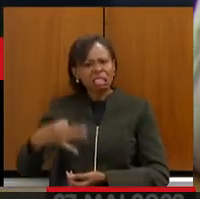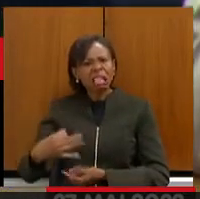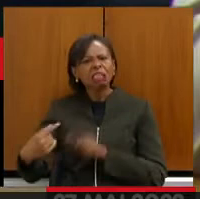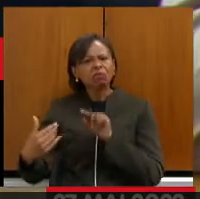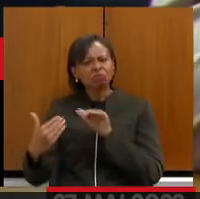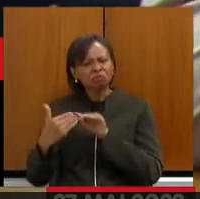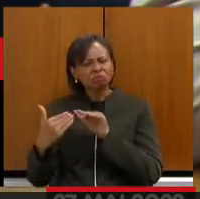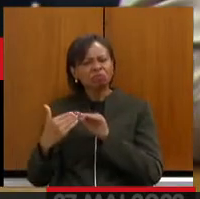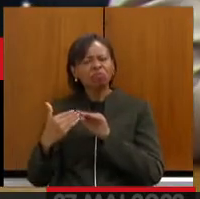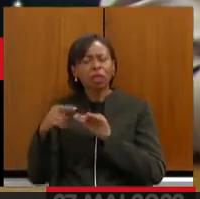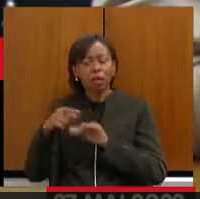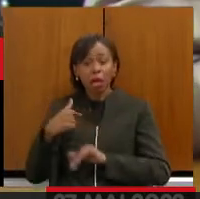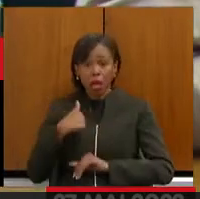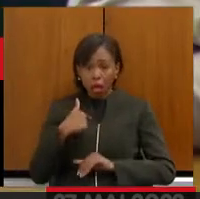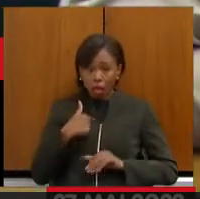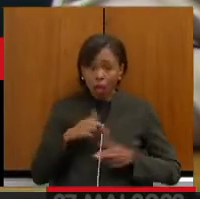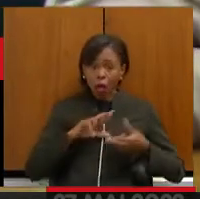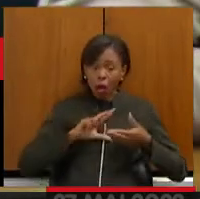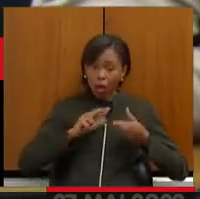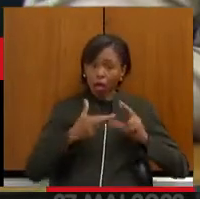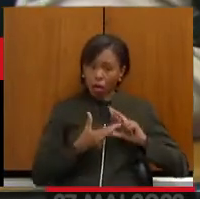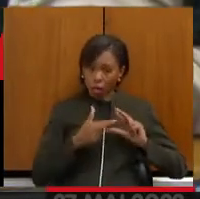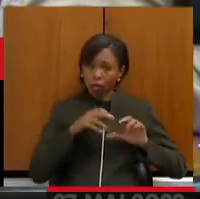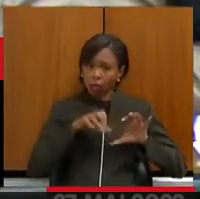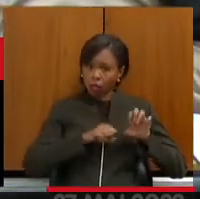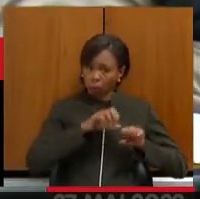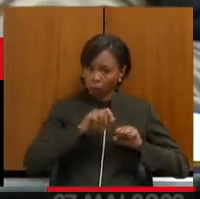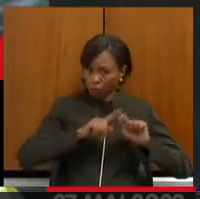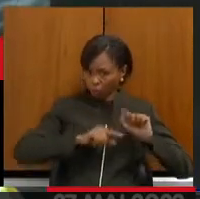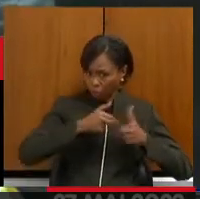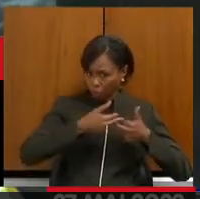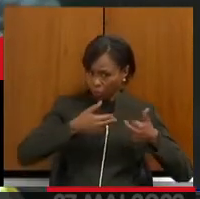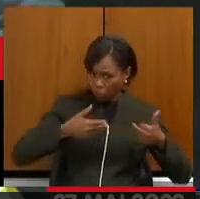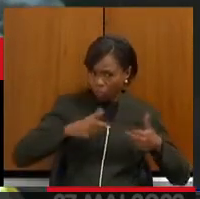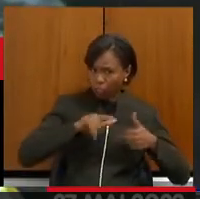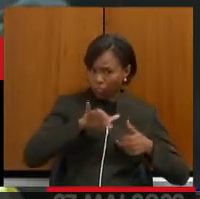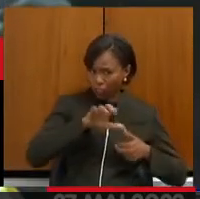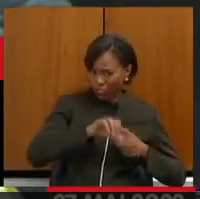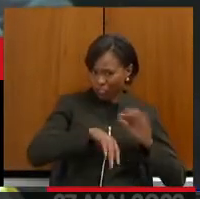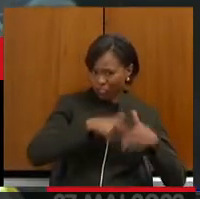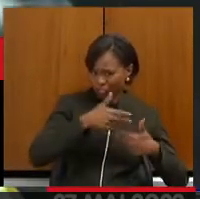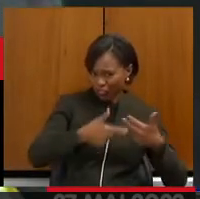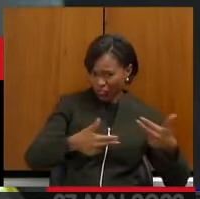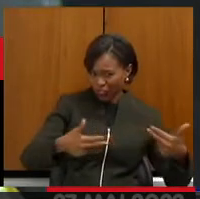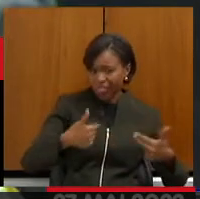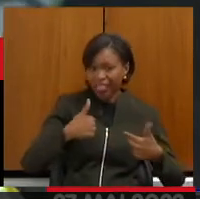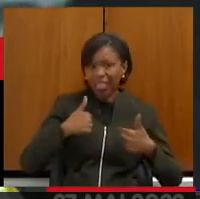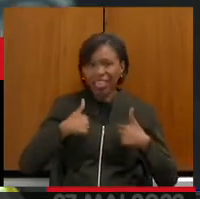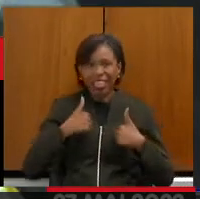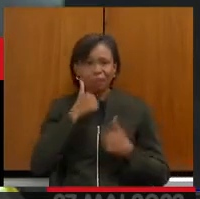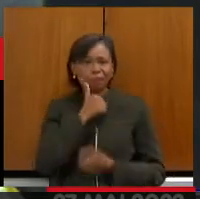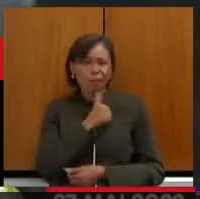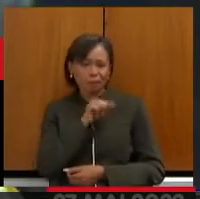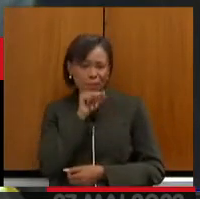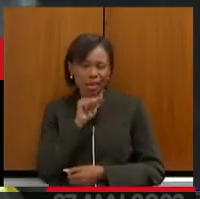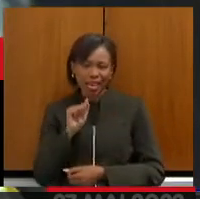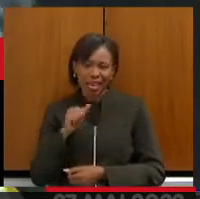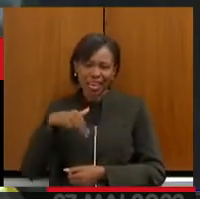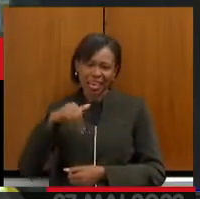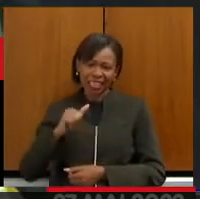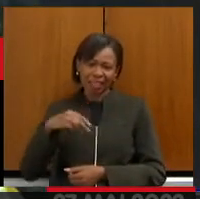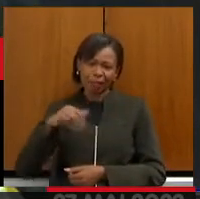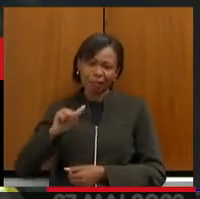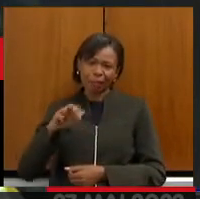Marli eu sou catadora de materiais recicláveis com não tem muito orgulho de sua filha de Ana Martins de Siqueira uma mulher negra que